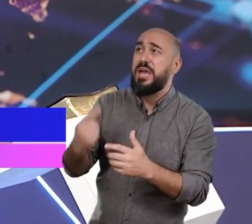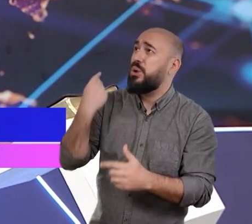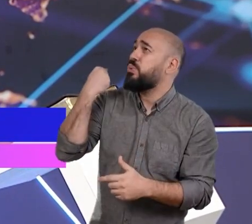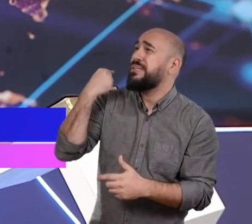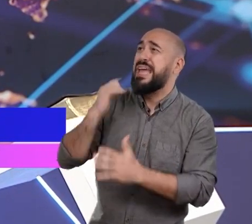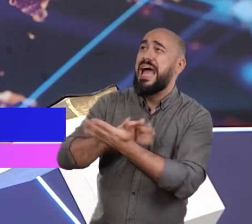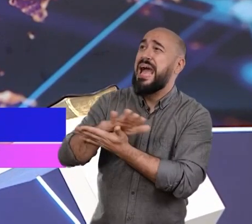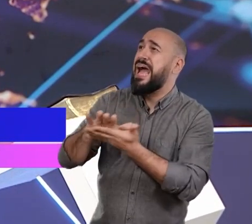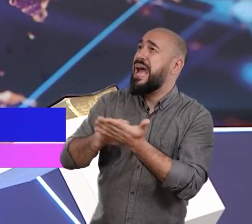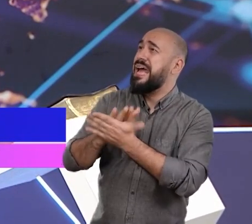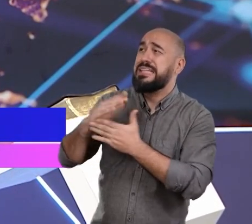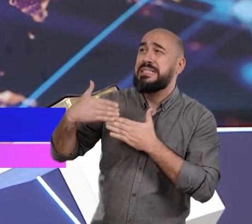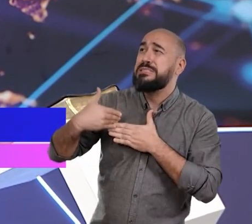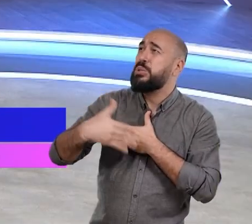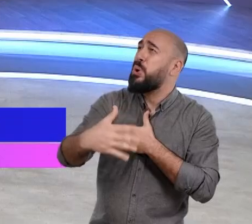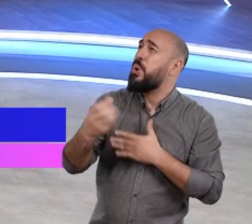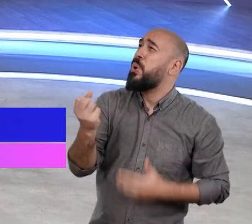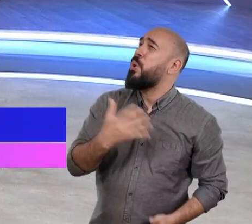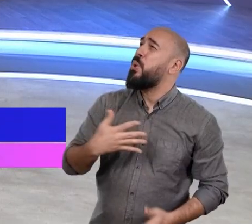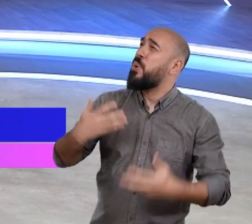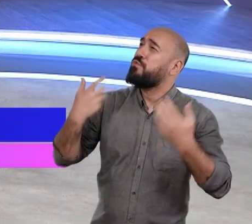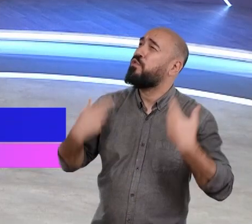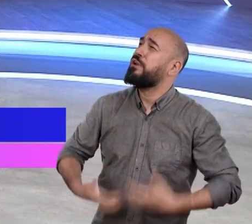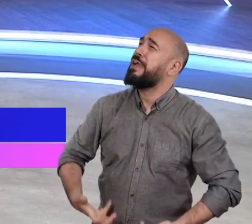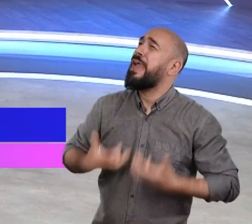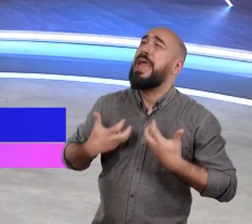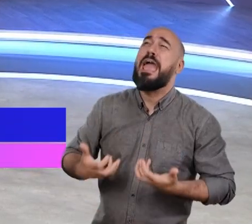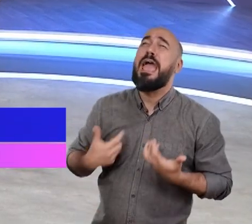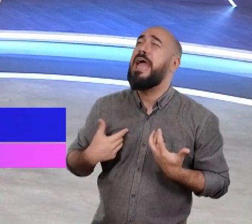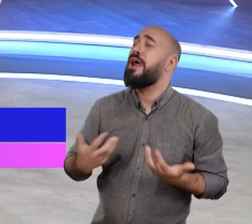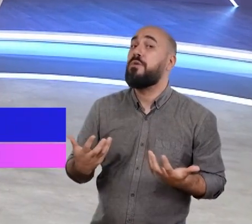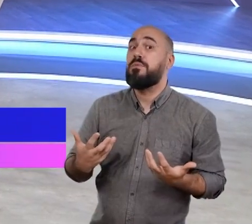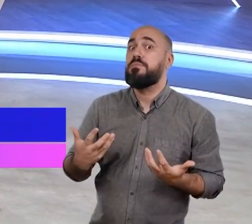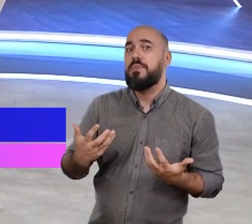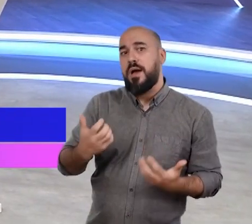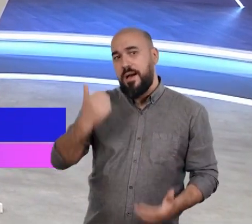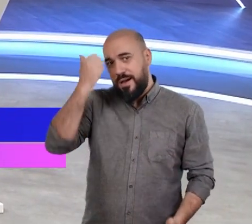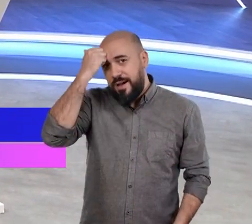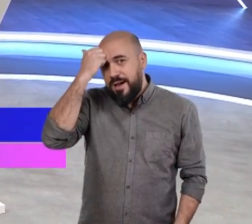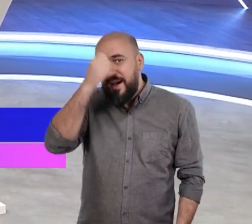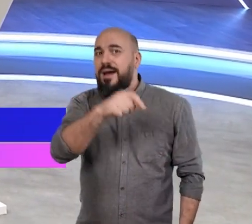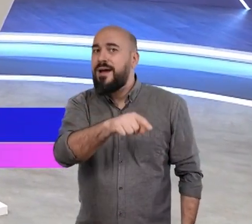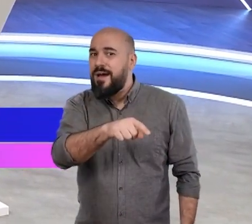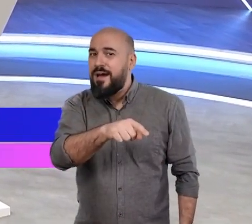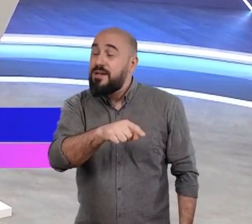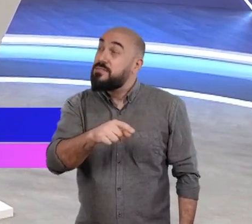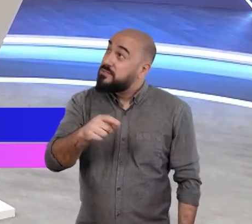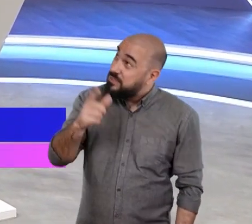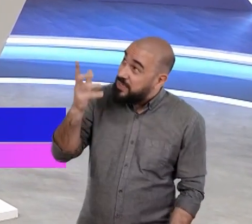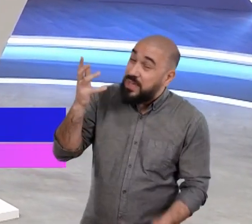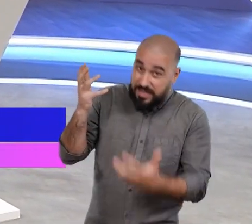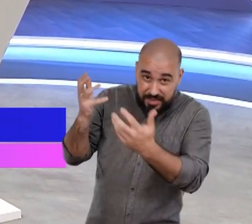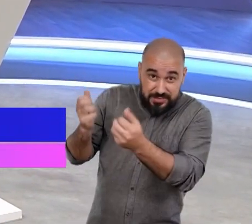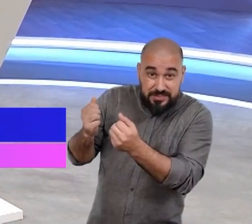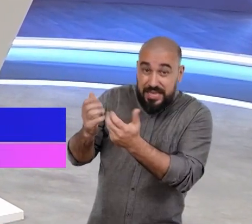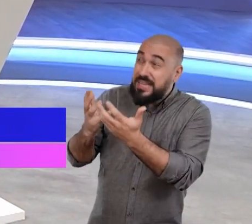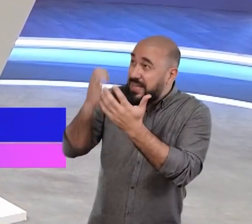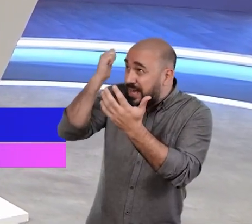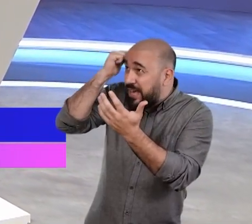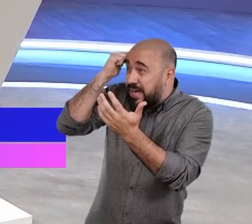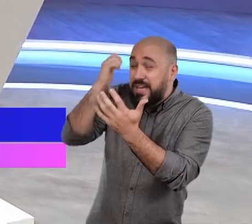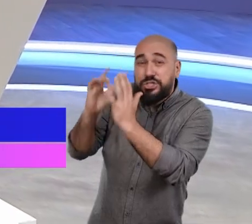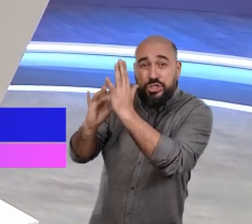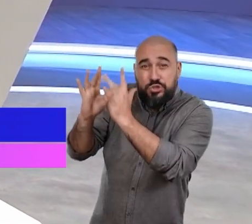de Cristo Jesus. E depois do arrependimento, vem a experiência do batismo.